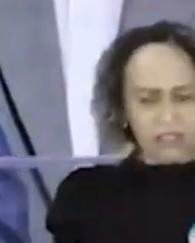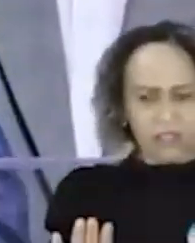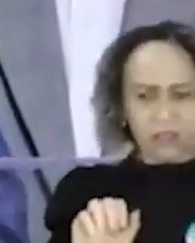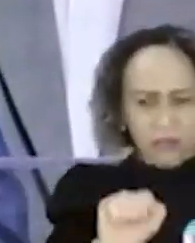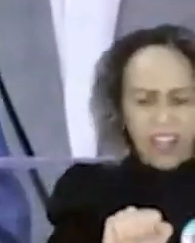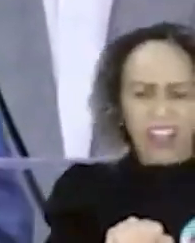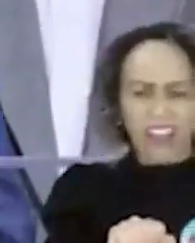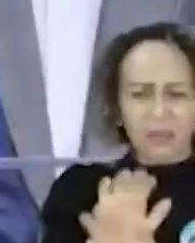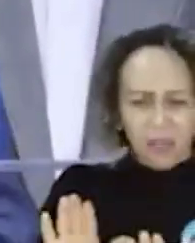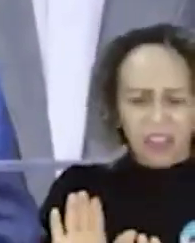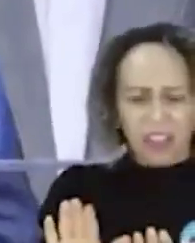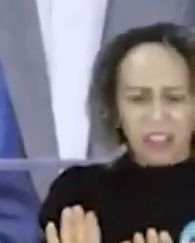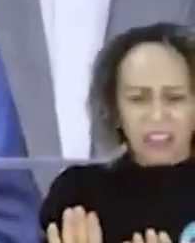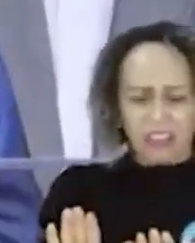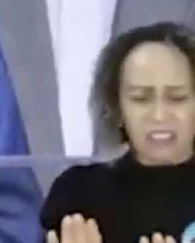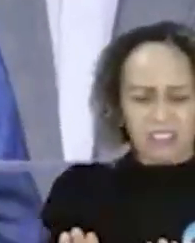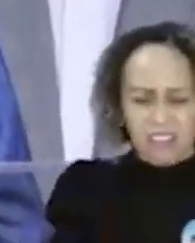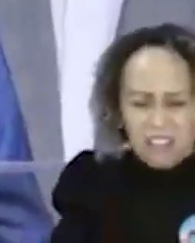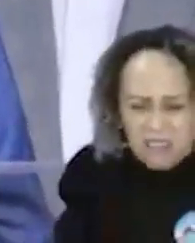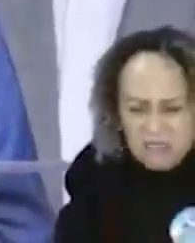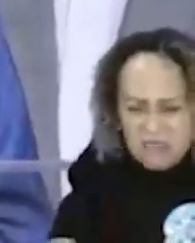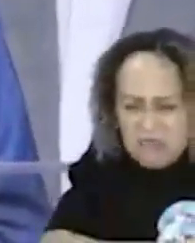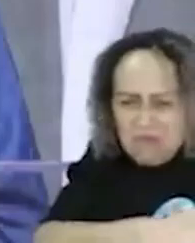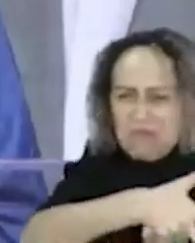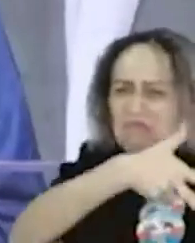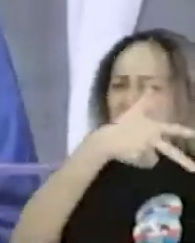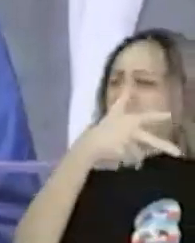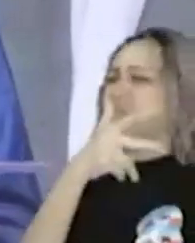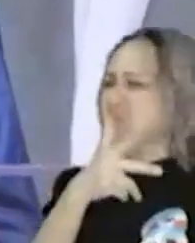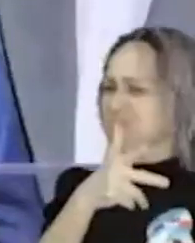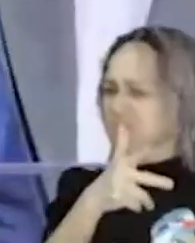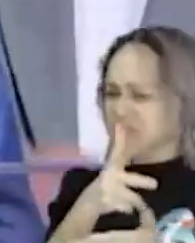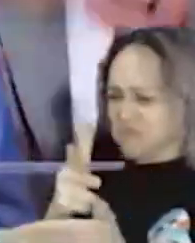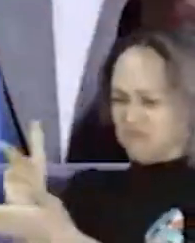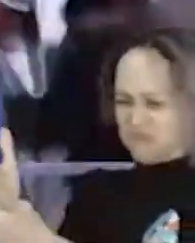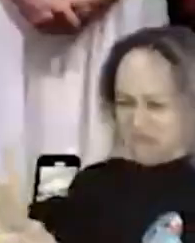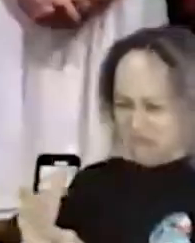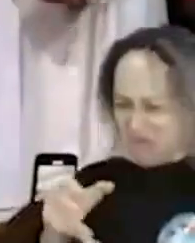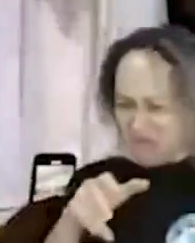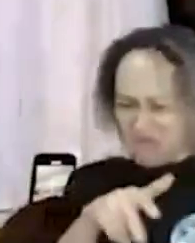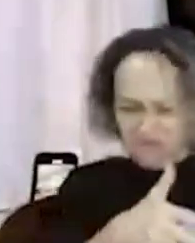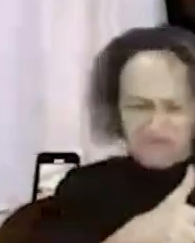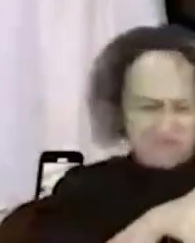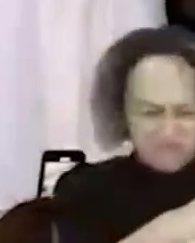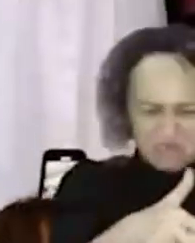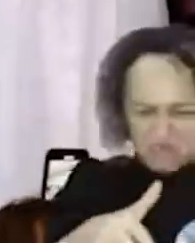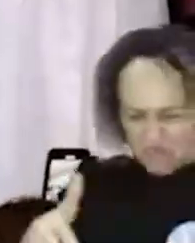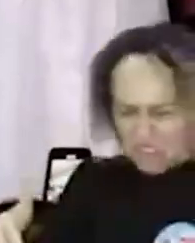deveriam ter sido empunhadas. Armas malta. E nós escolhemos a vida.